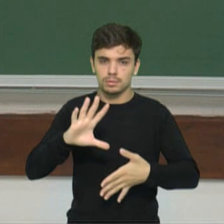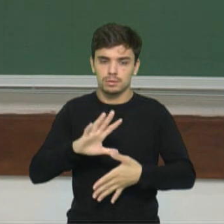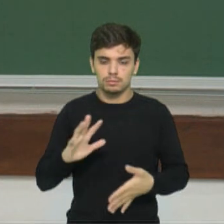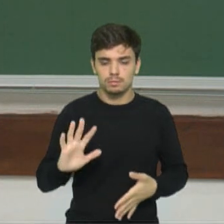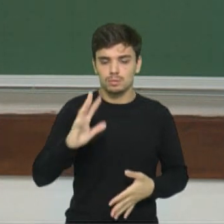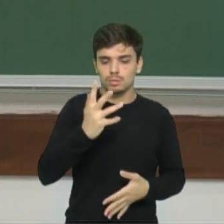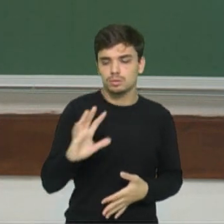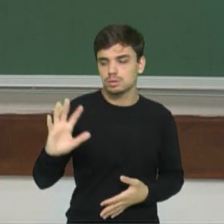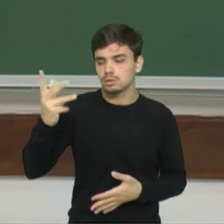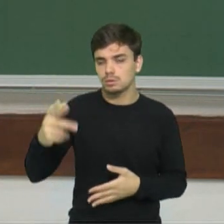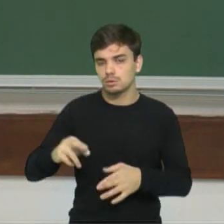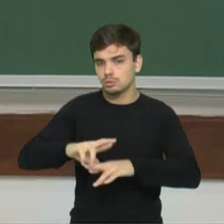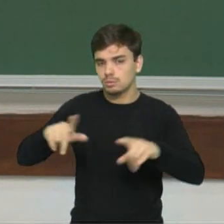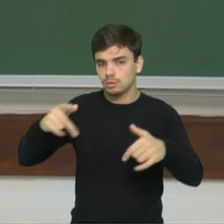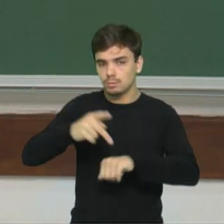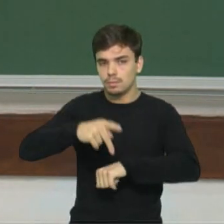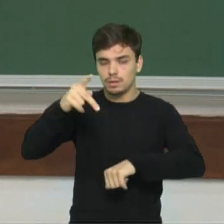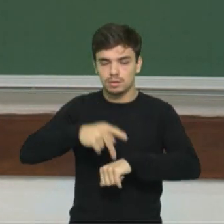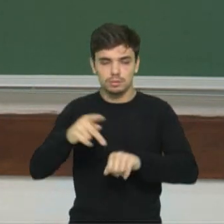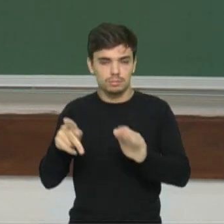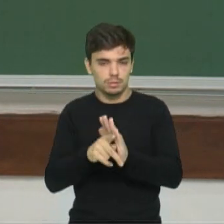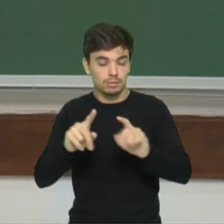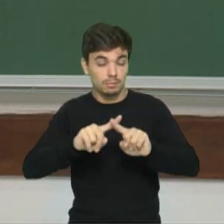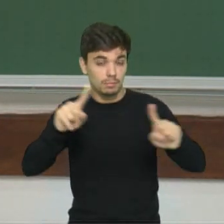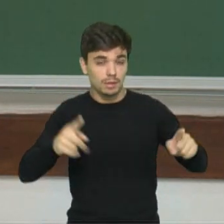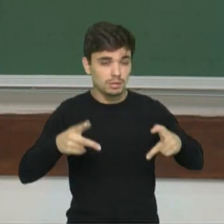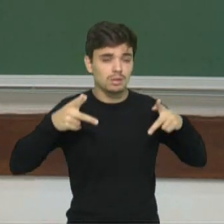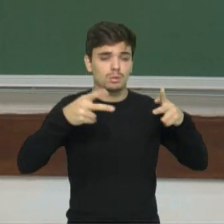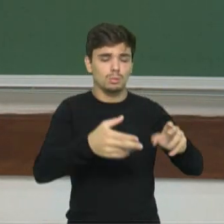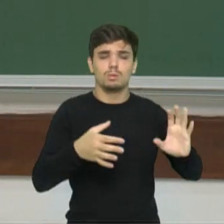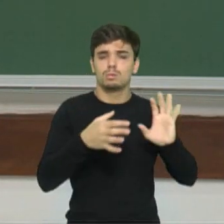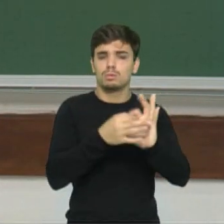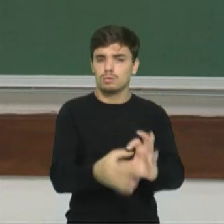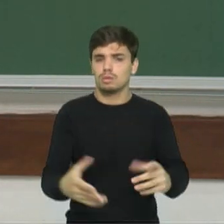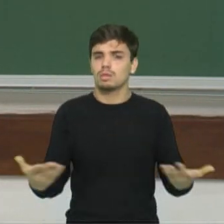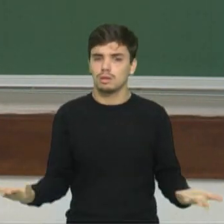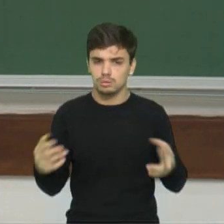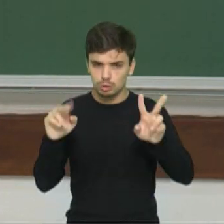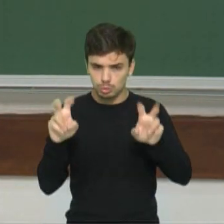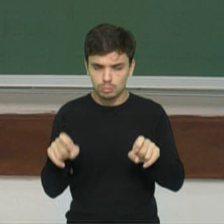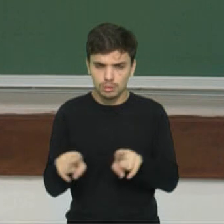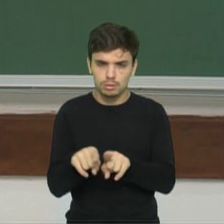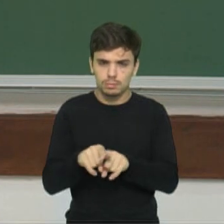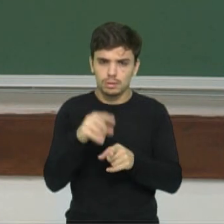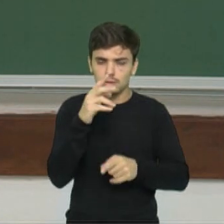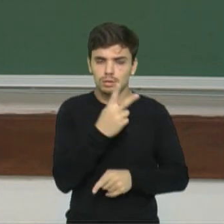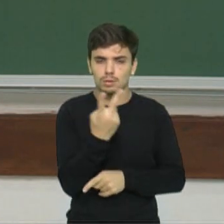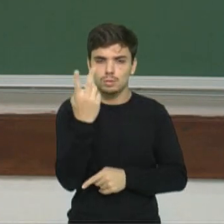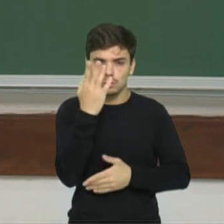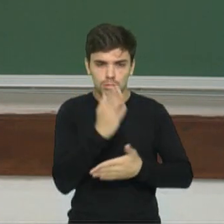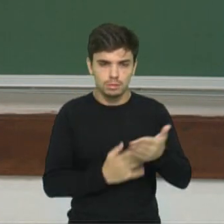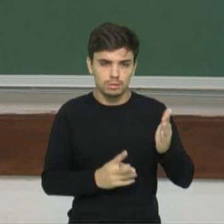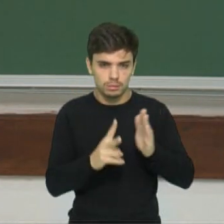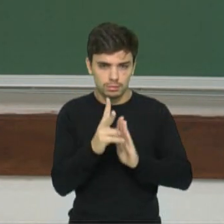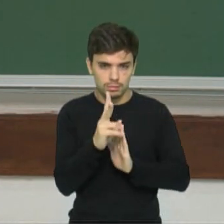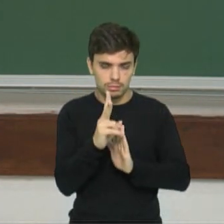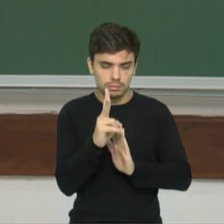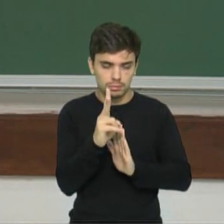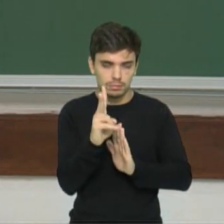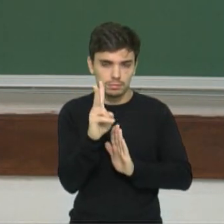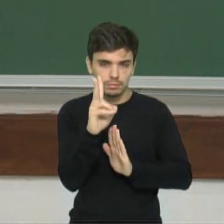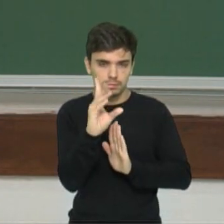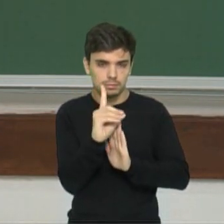acontecendo em diferentes países da América, porém em um mesmo contexto, né? A segunda metade do século XX, quando o mundo vive